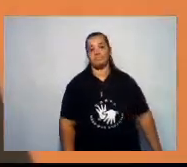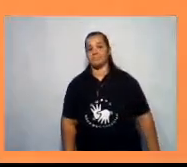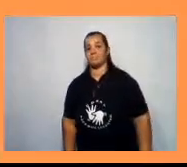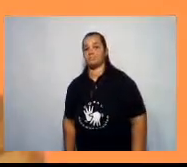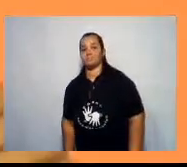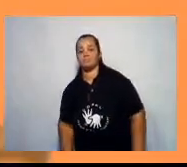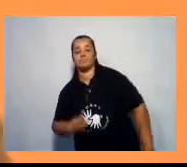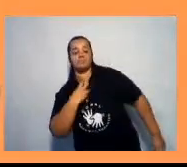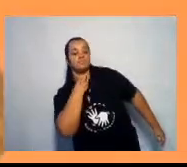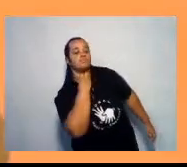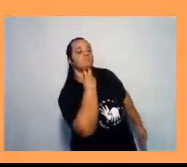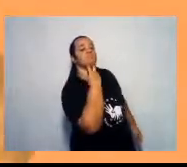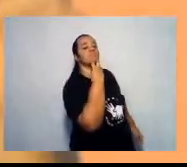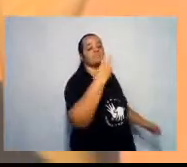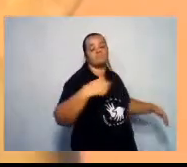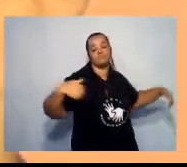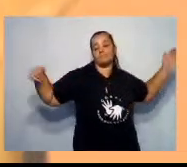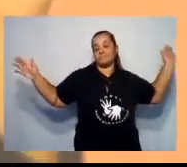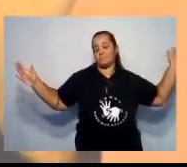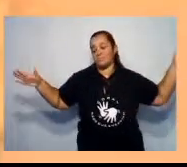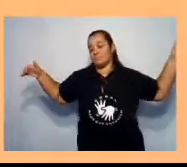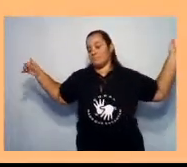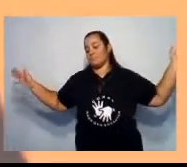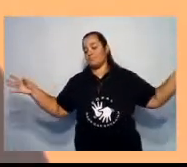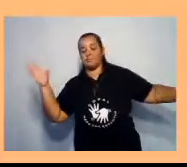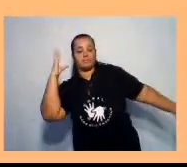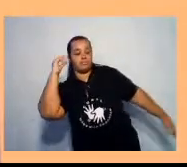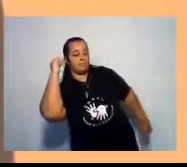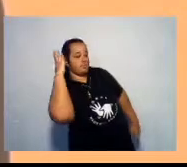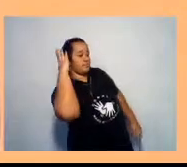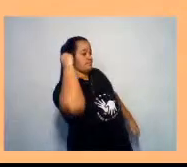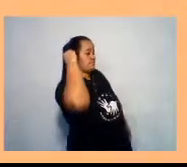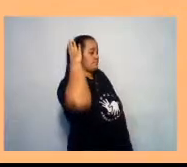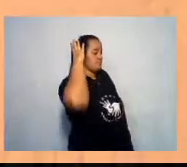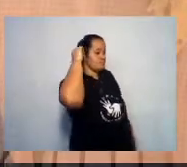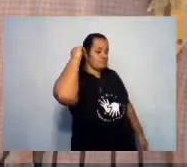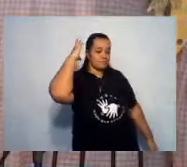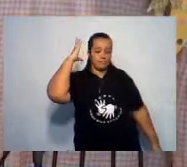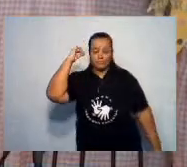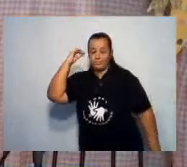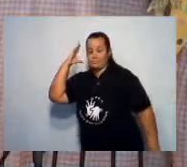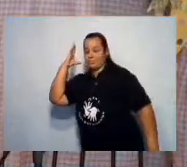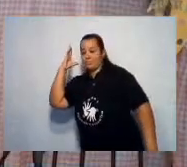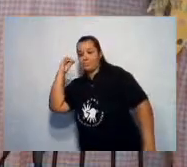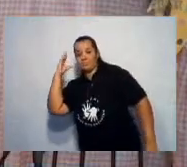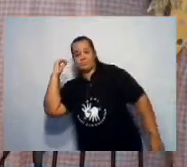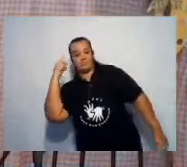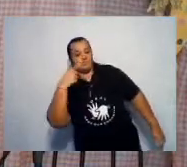catedrais, a voz do anjo sussurrou no meu ouvido.